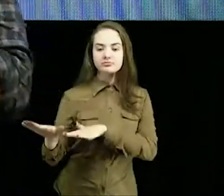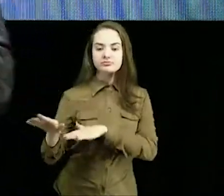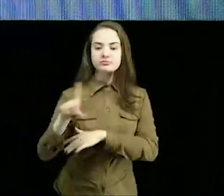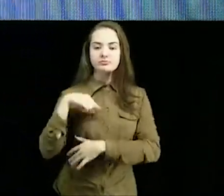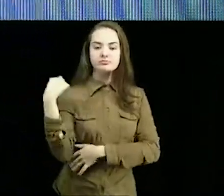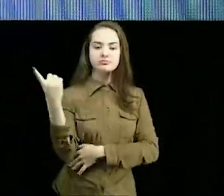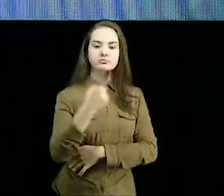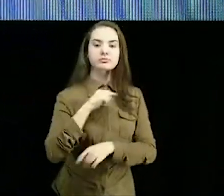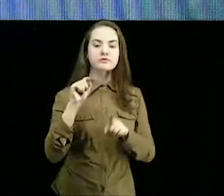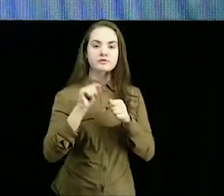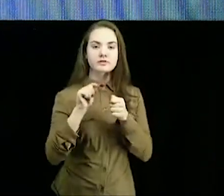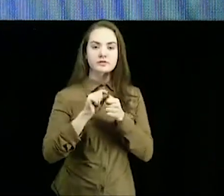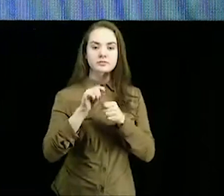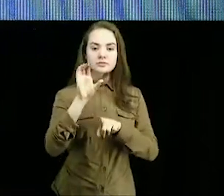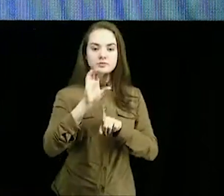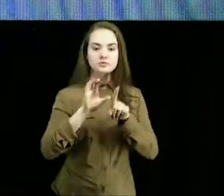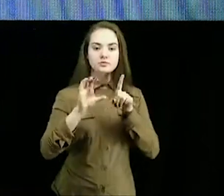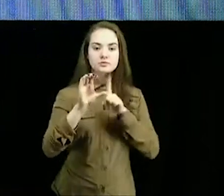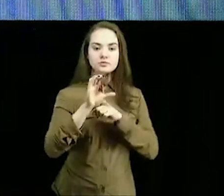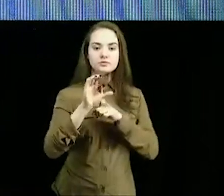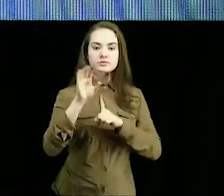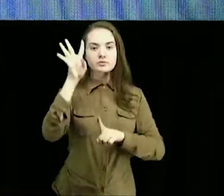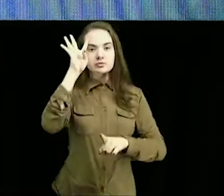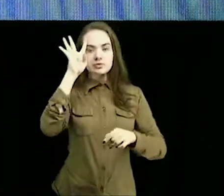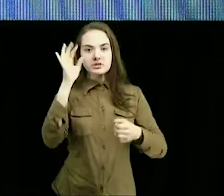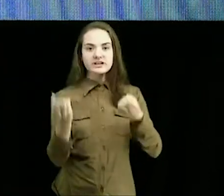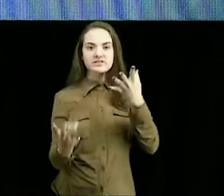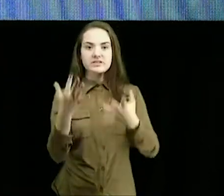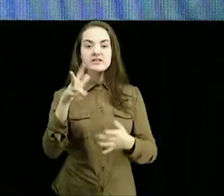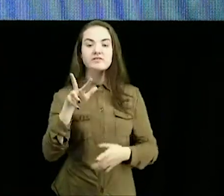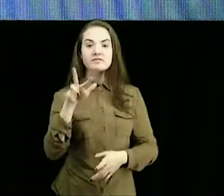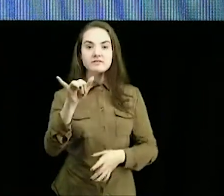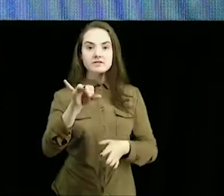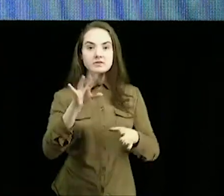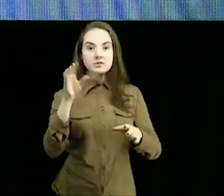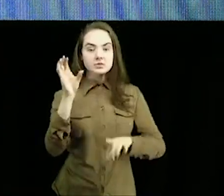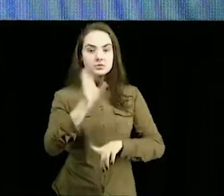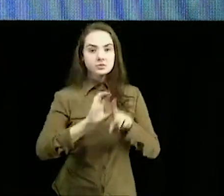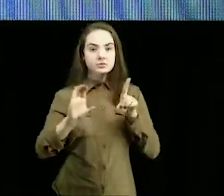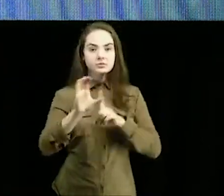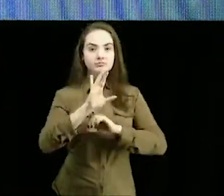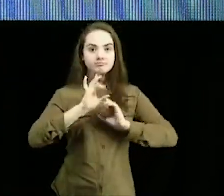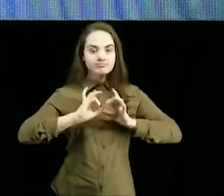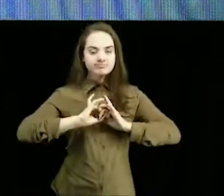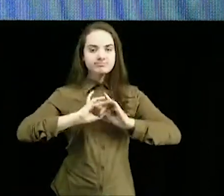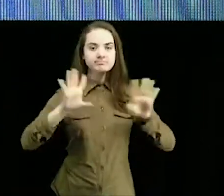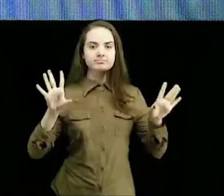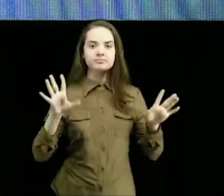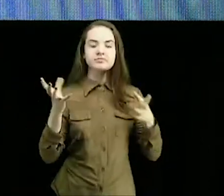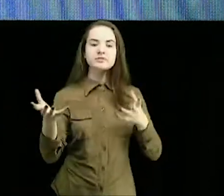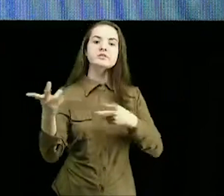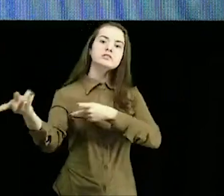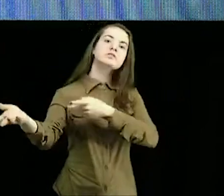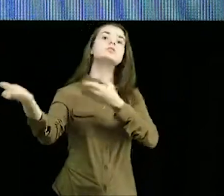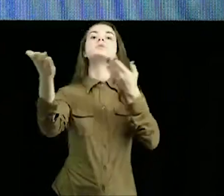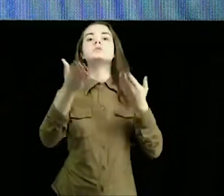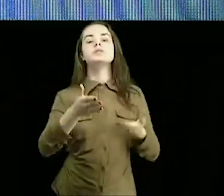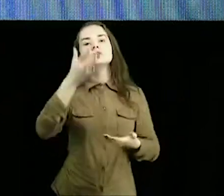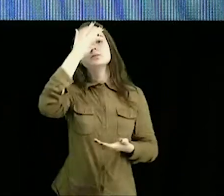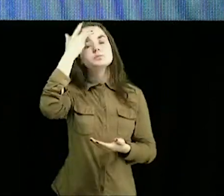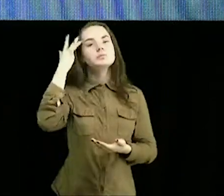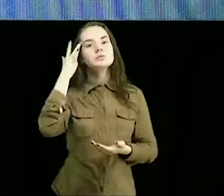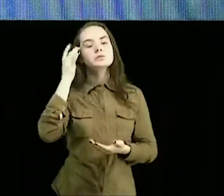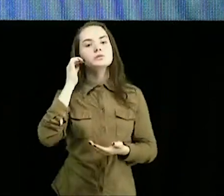estaríamos, todos os cultos do quarta fire serão cultos de libertação mesmo. Então, eu queria que você trouxesse as pessoas